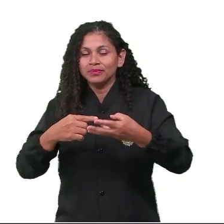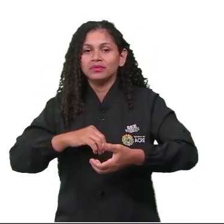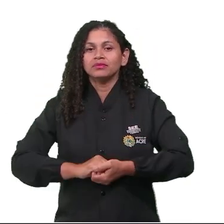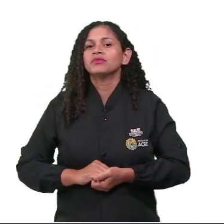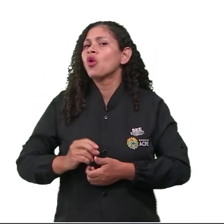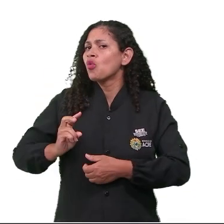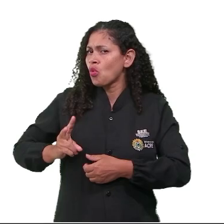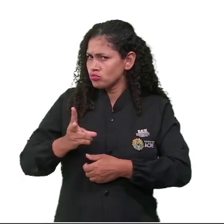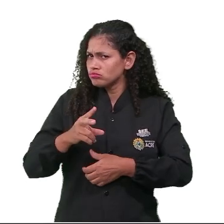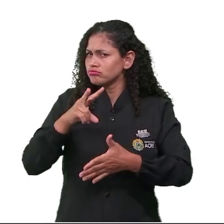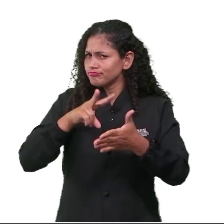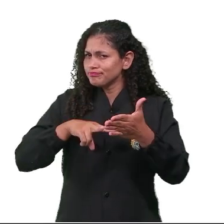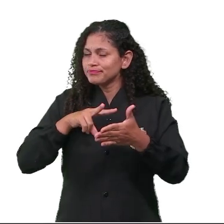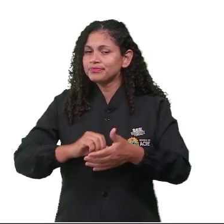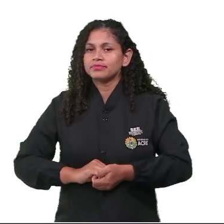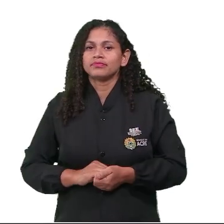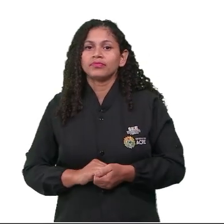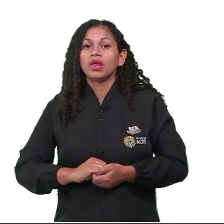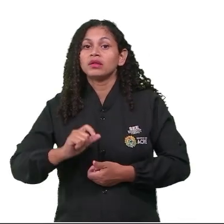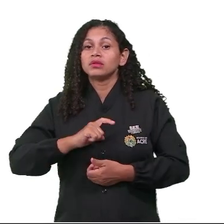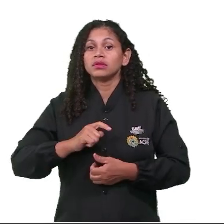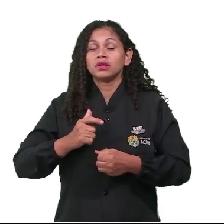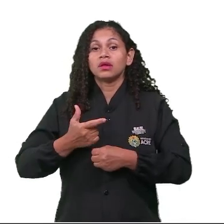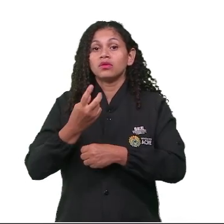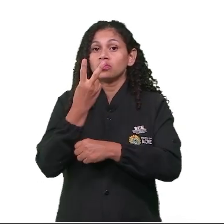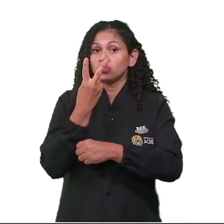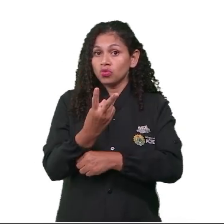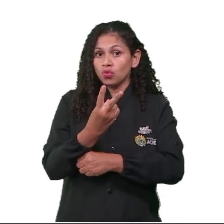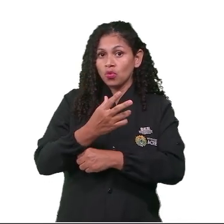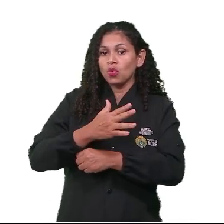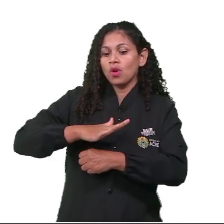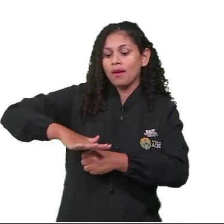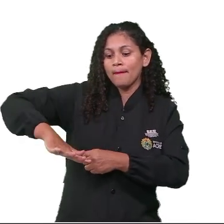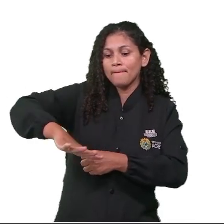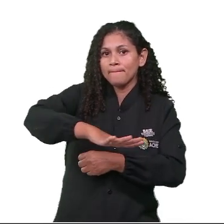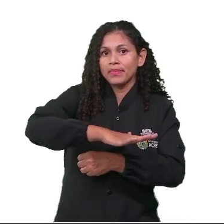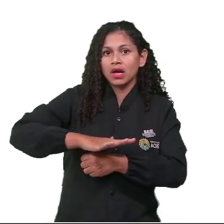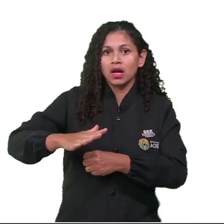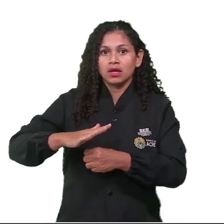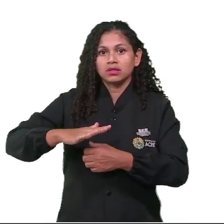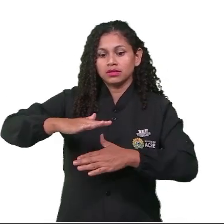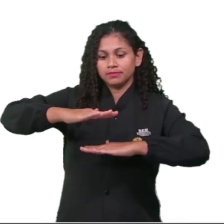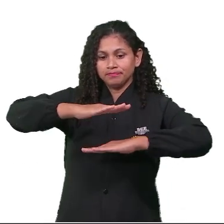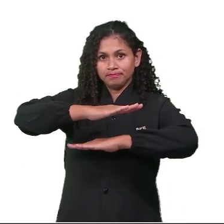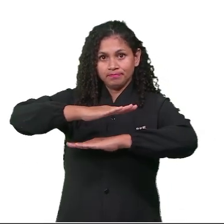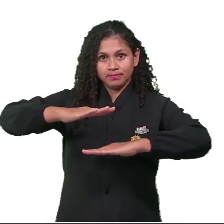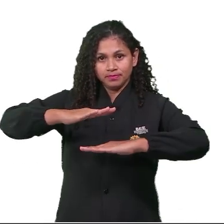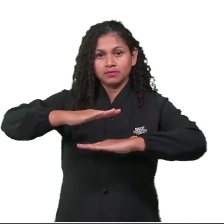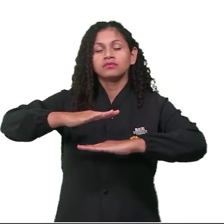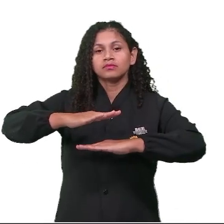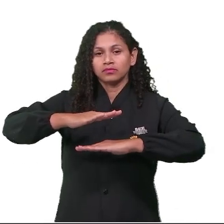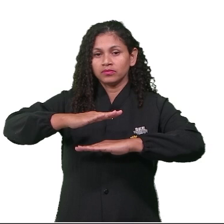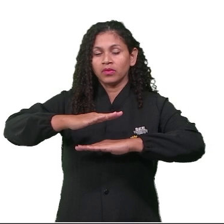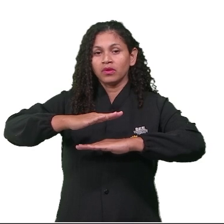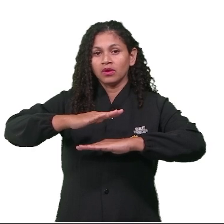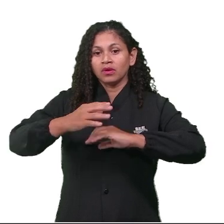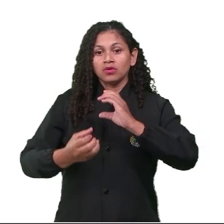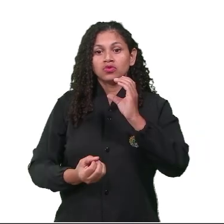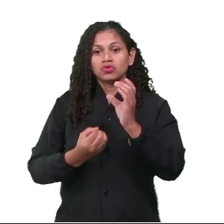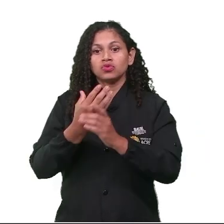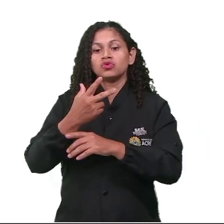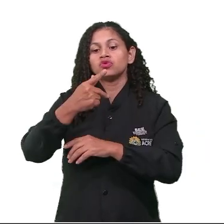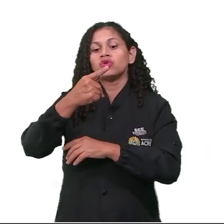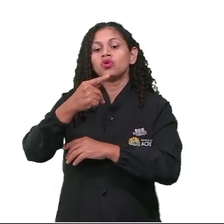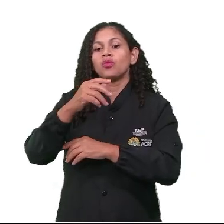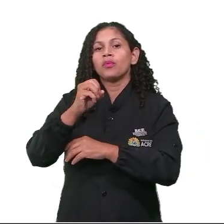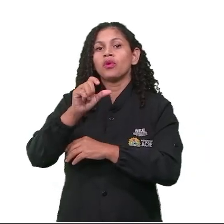Continuando a leitura. Ele possui 2 bases paralelas e formadas por polígonos. E as suas faces laterais